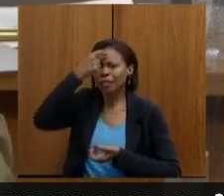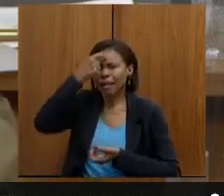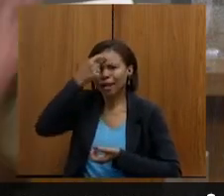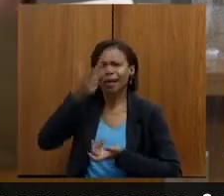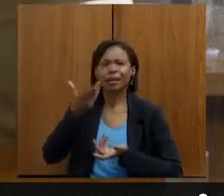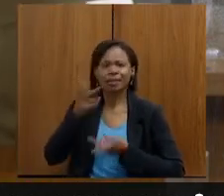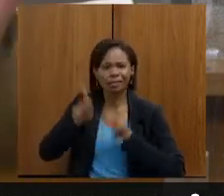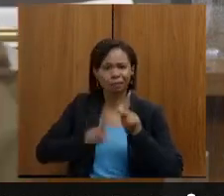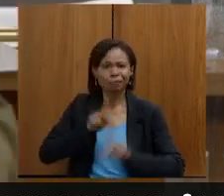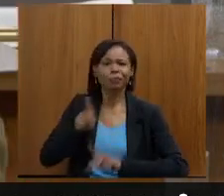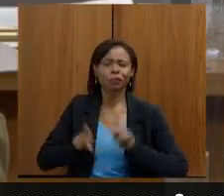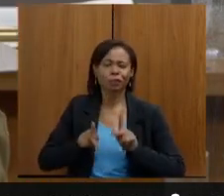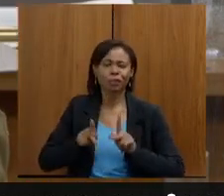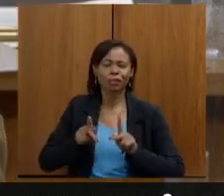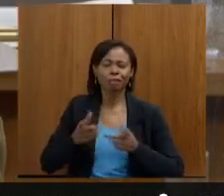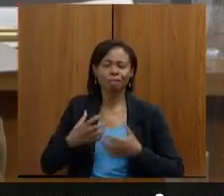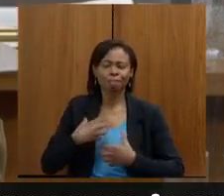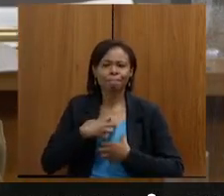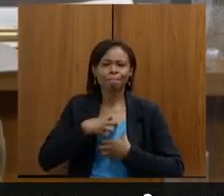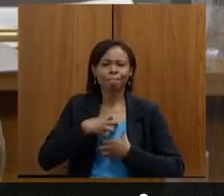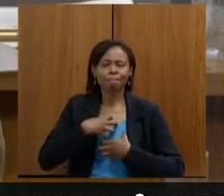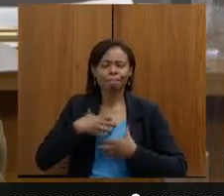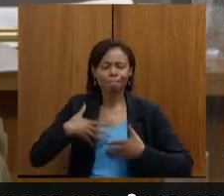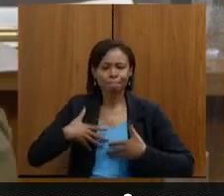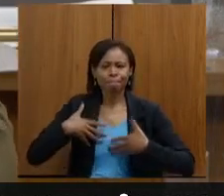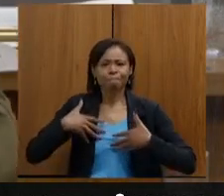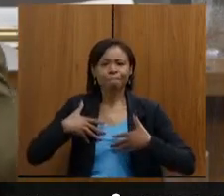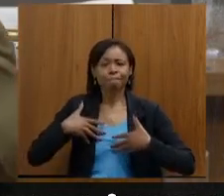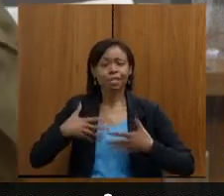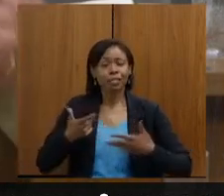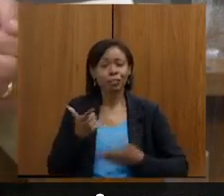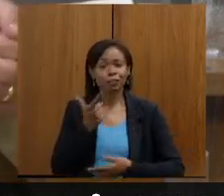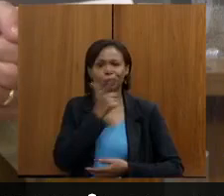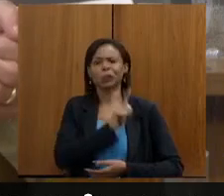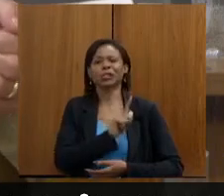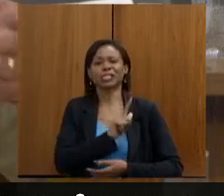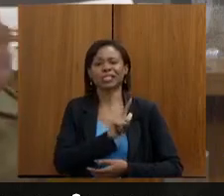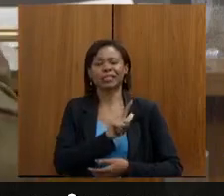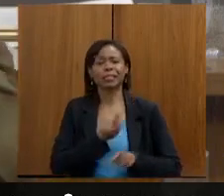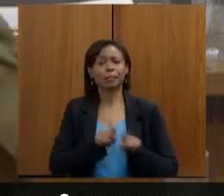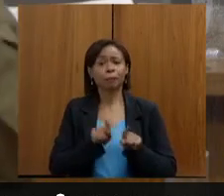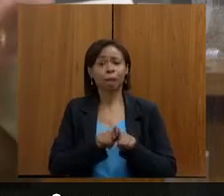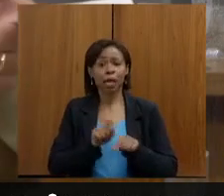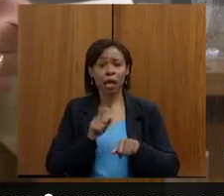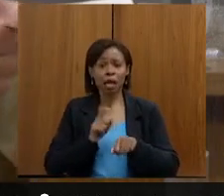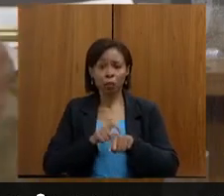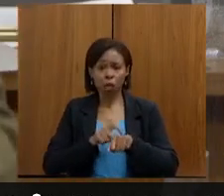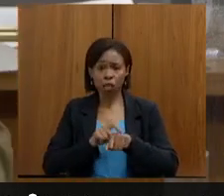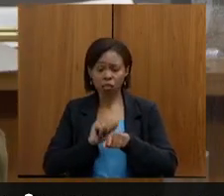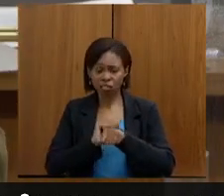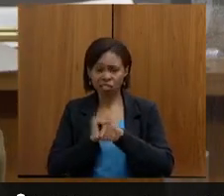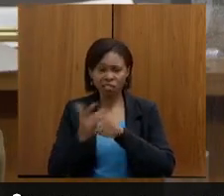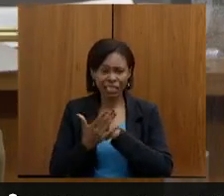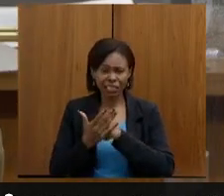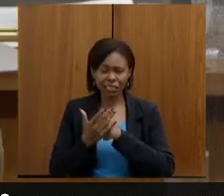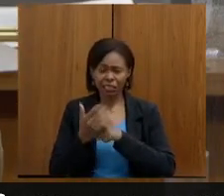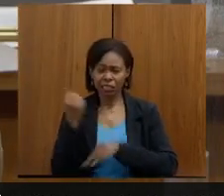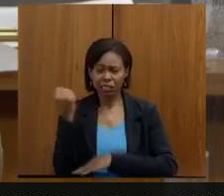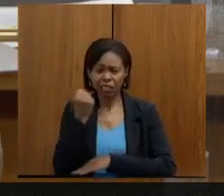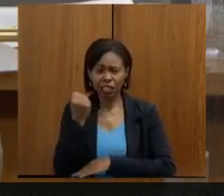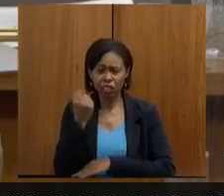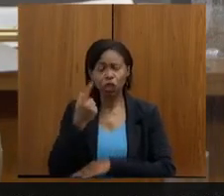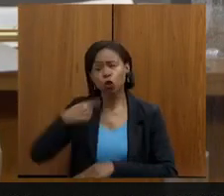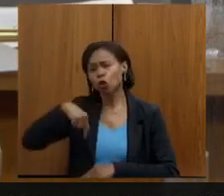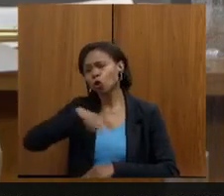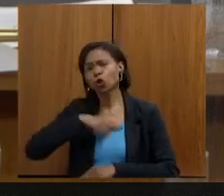muito orgulho tira umas conseguimos Além disso tudo a nossa aceleramos dessa crise nós aceleramos acelerando Para onde